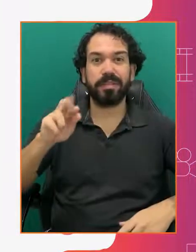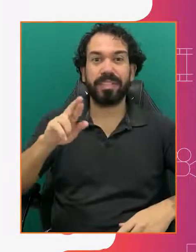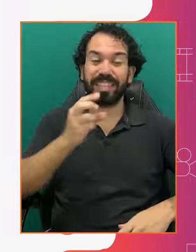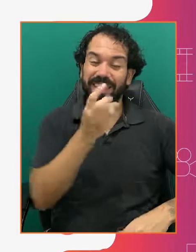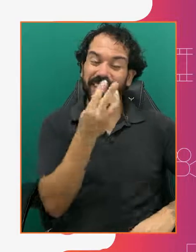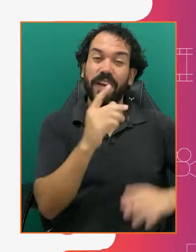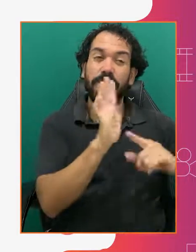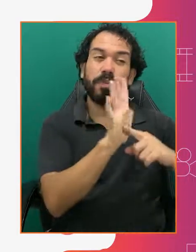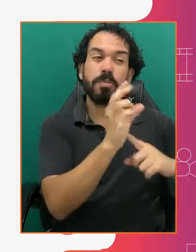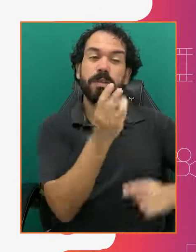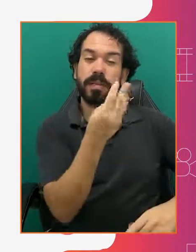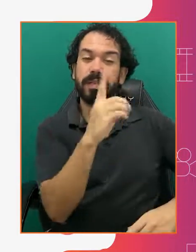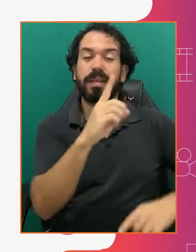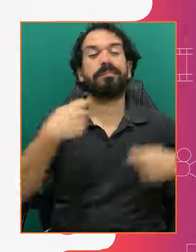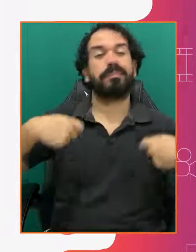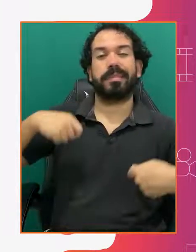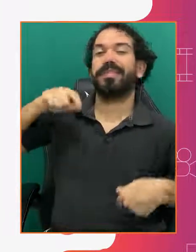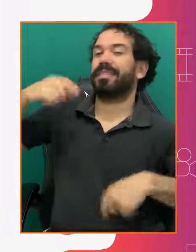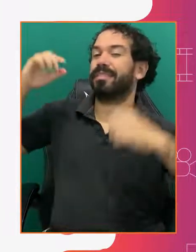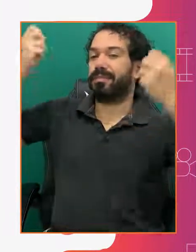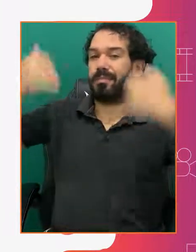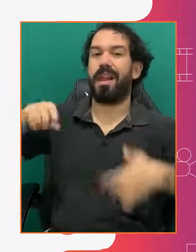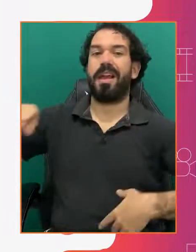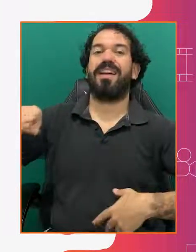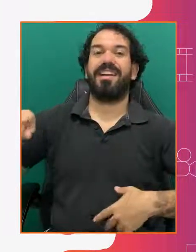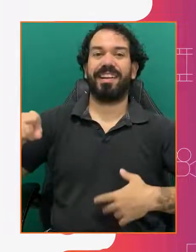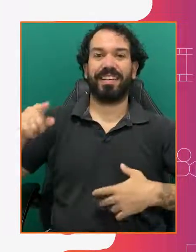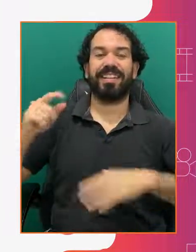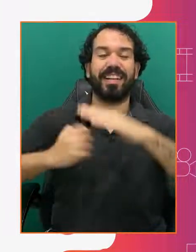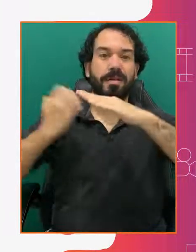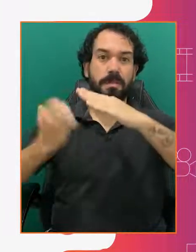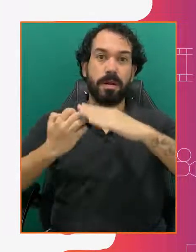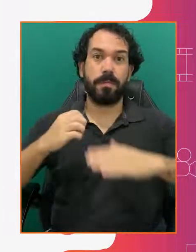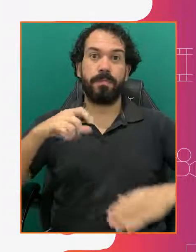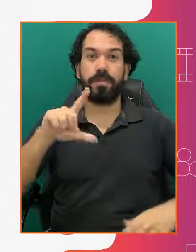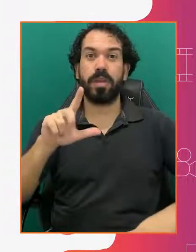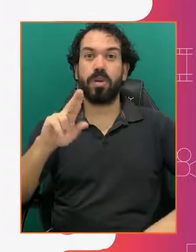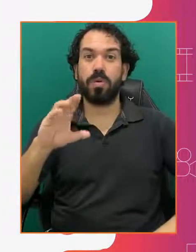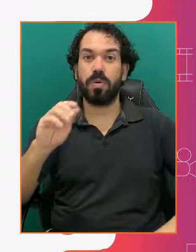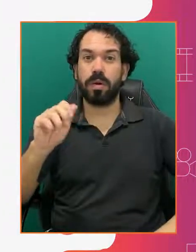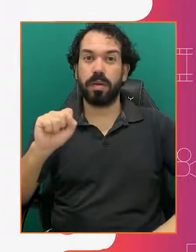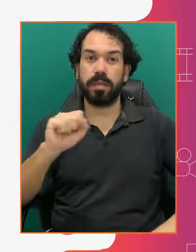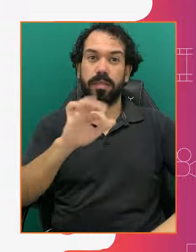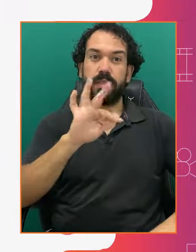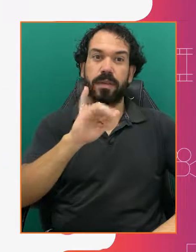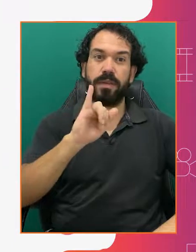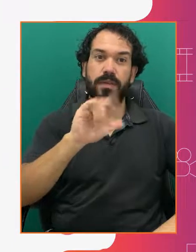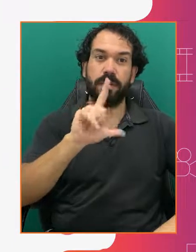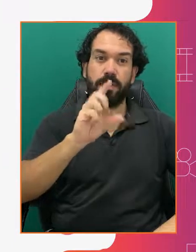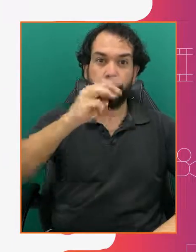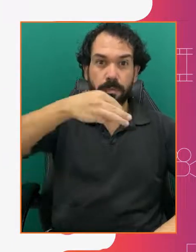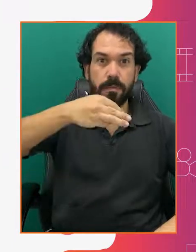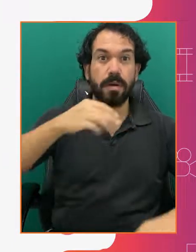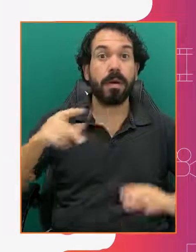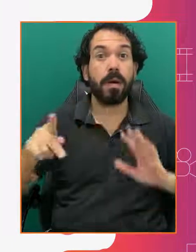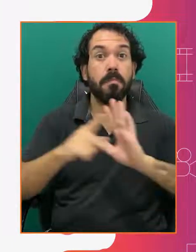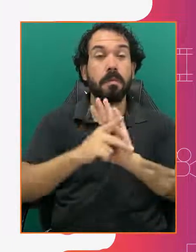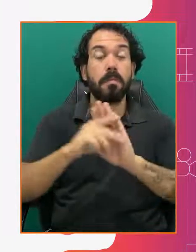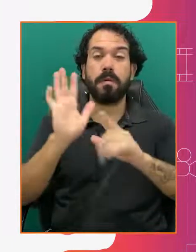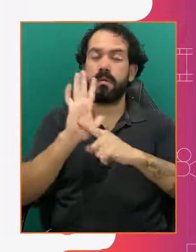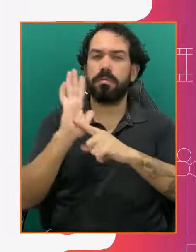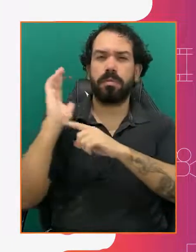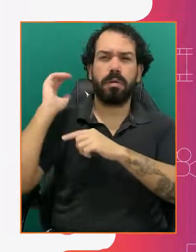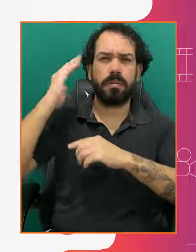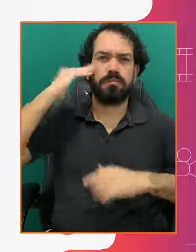3D sem falar um pouco da trajetória desse estúdio. A Lucasfilm, que era então proprietária de filmes